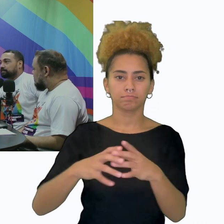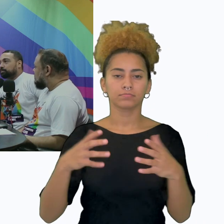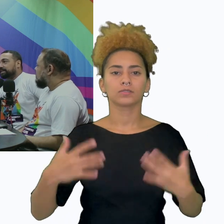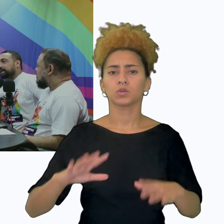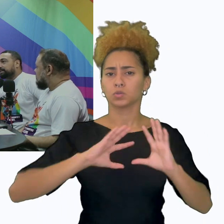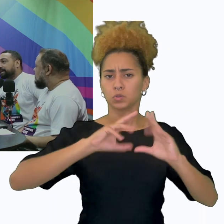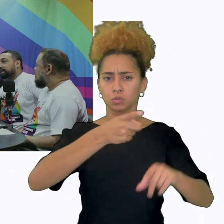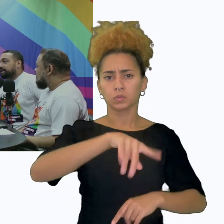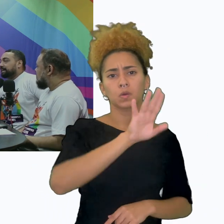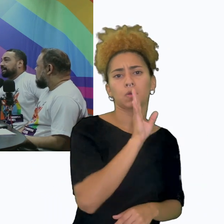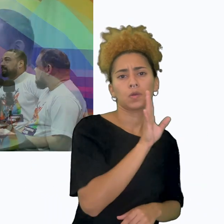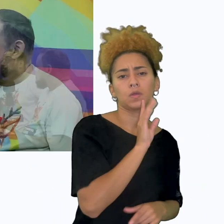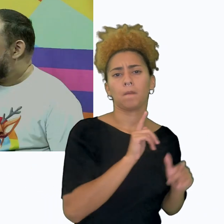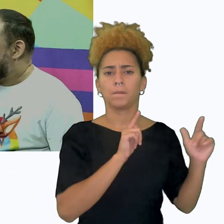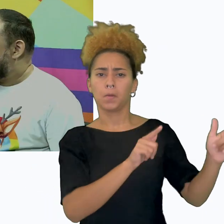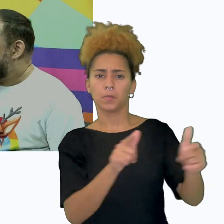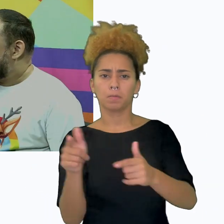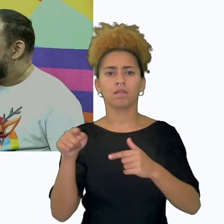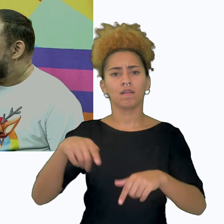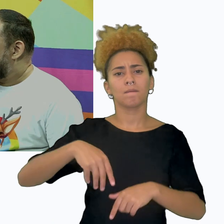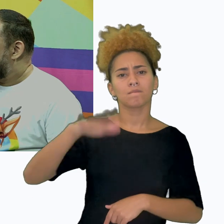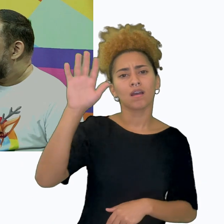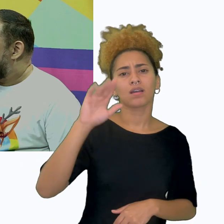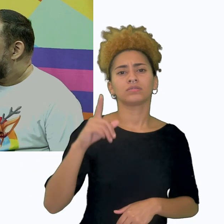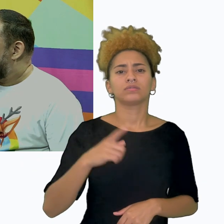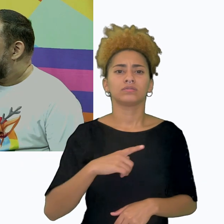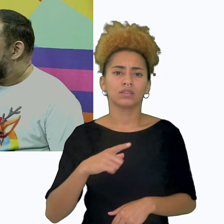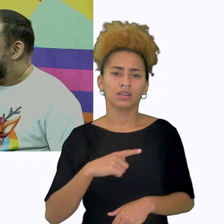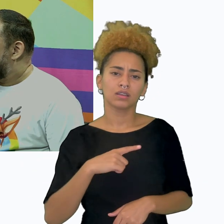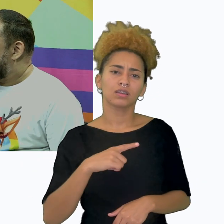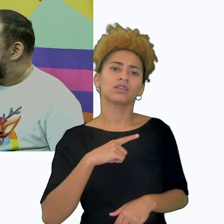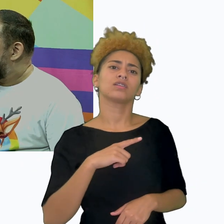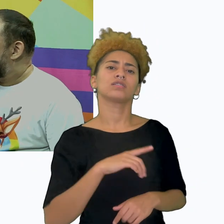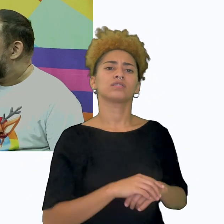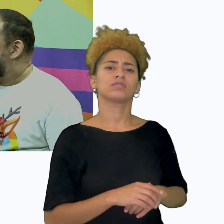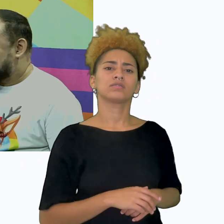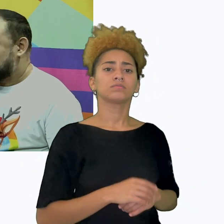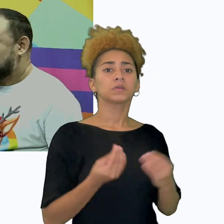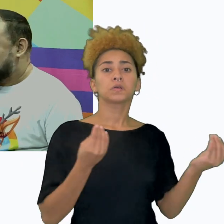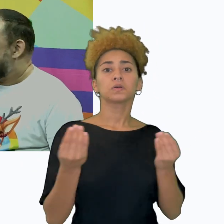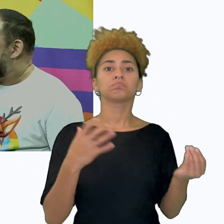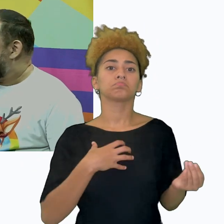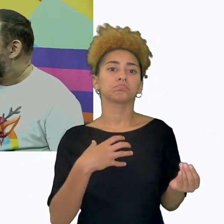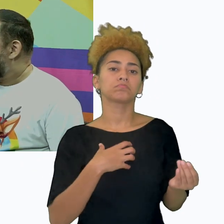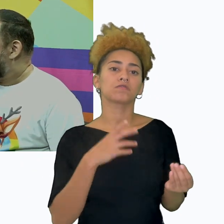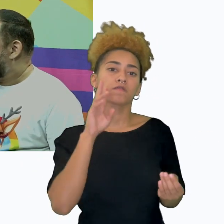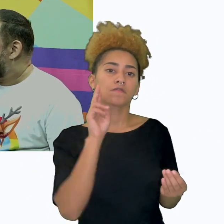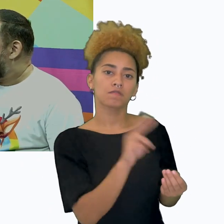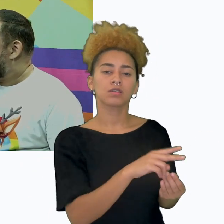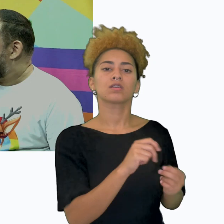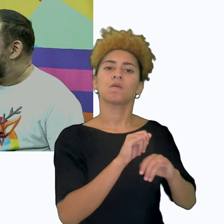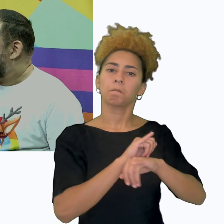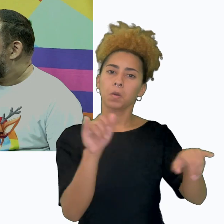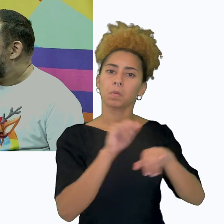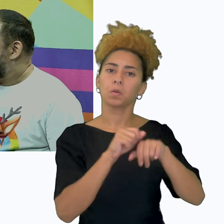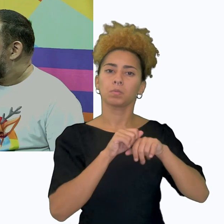fala sobre ele, né? Que é o maior, todo mundo diz, é o maior reality do Mas drag. foi. Coisa. Como é que é